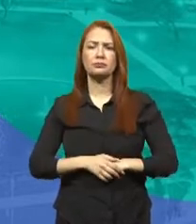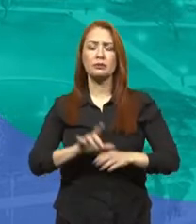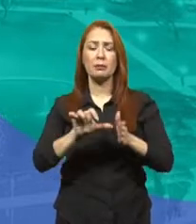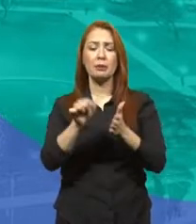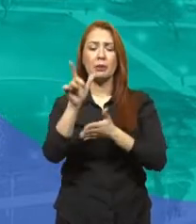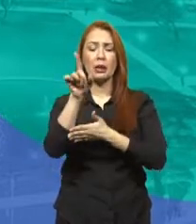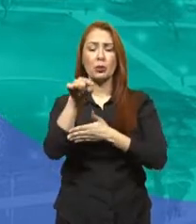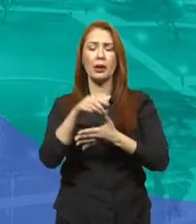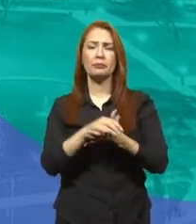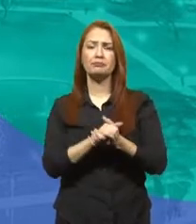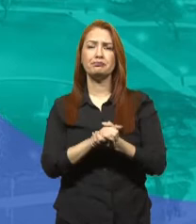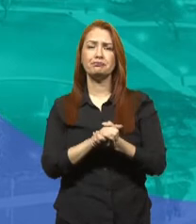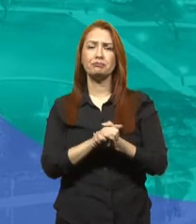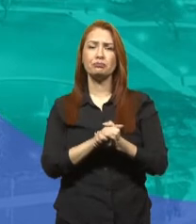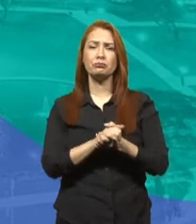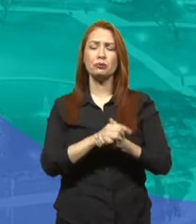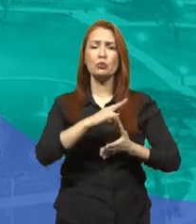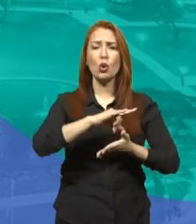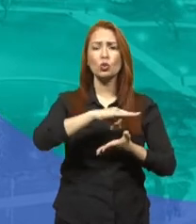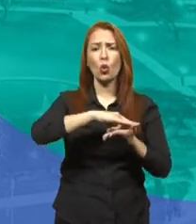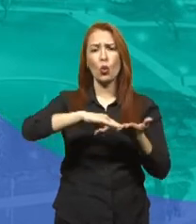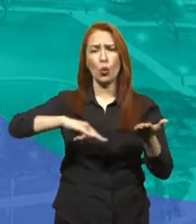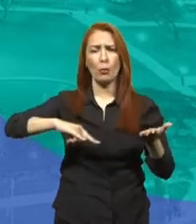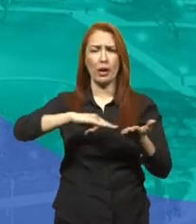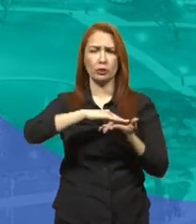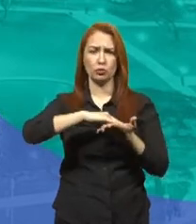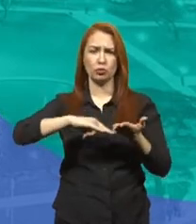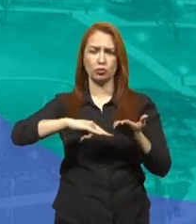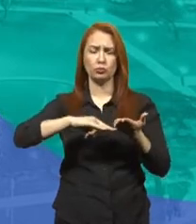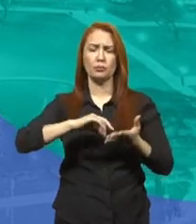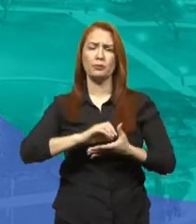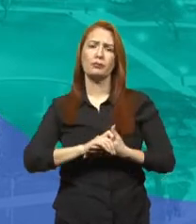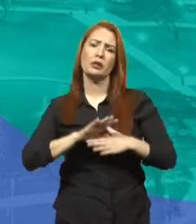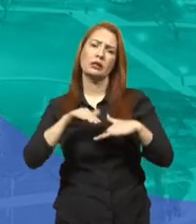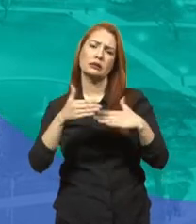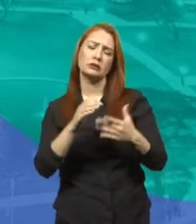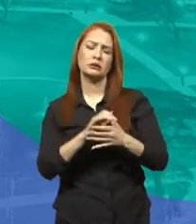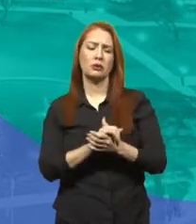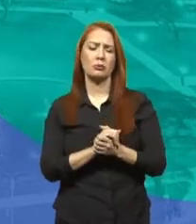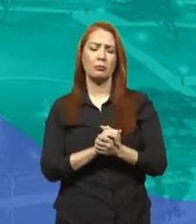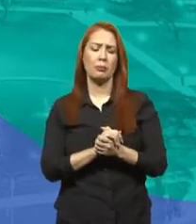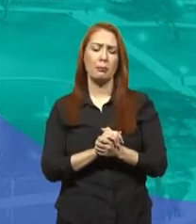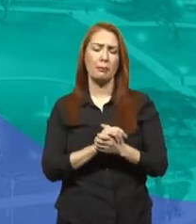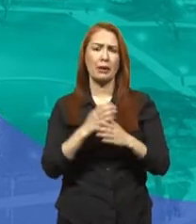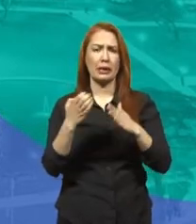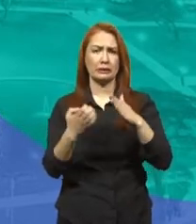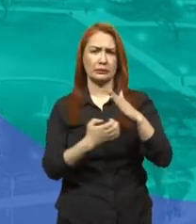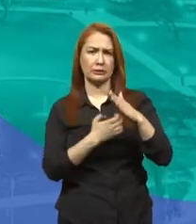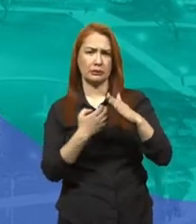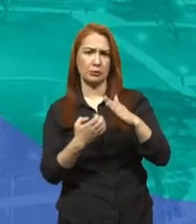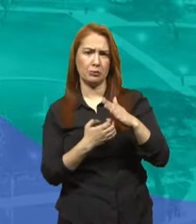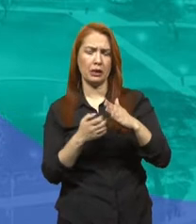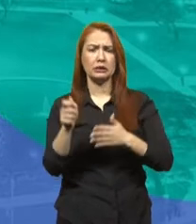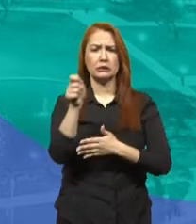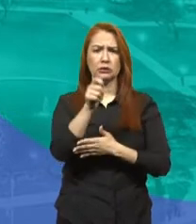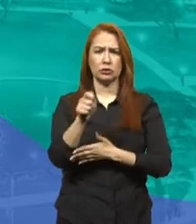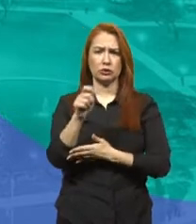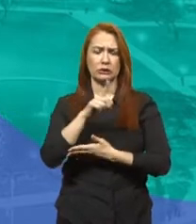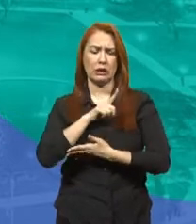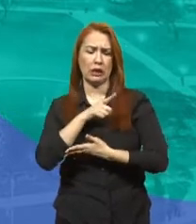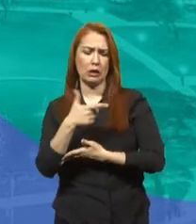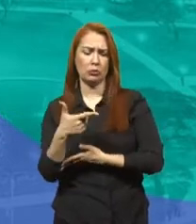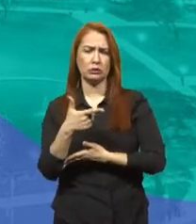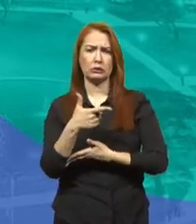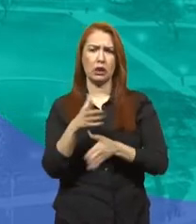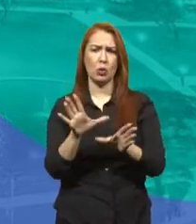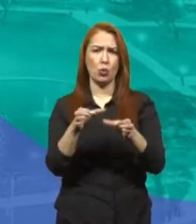documentação. Essa documentação, para as cooperativas e associações que não têm uma equipe de assessoria, eu